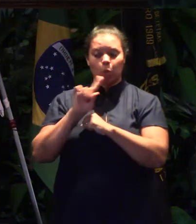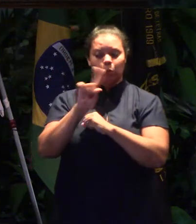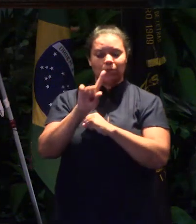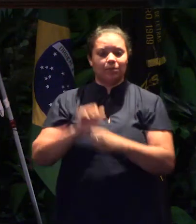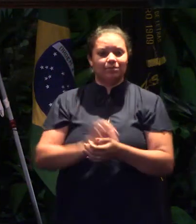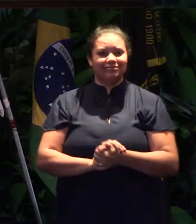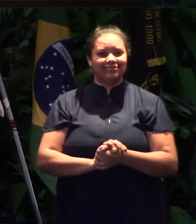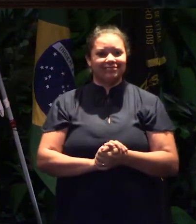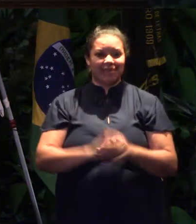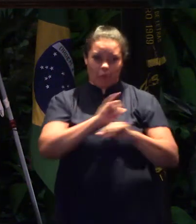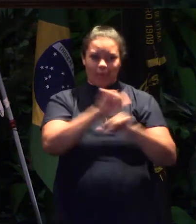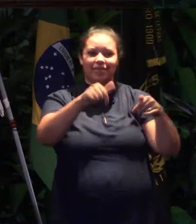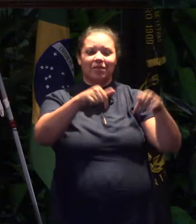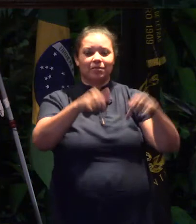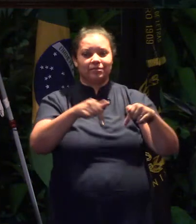né?